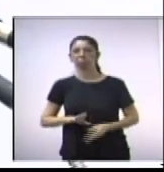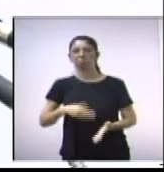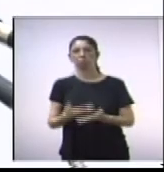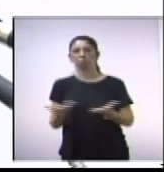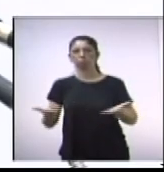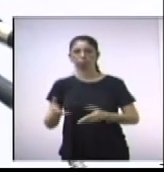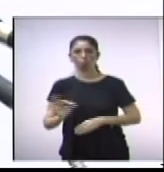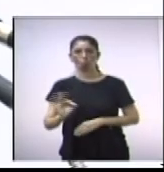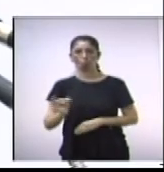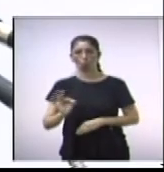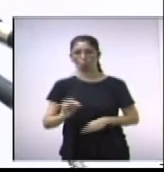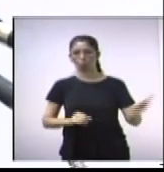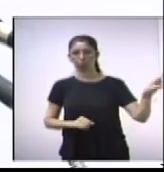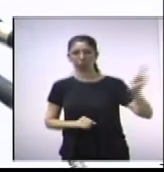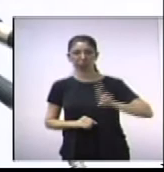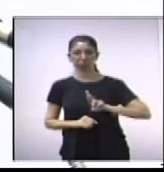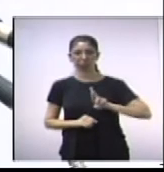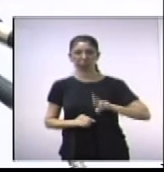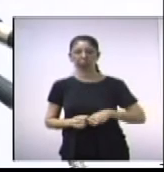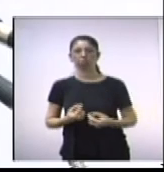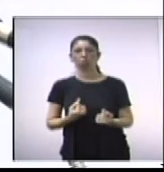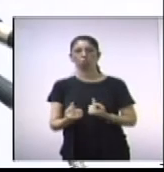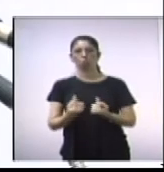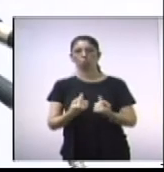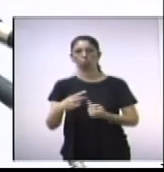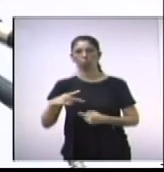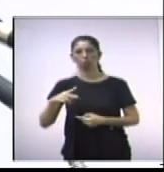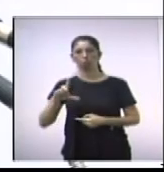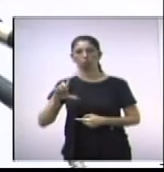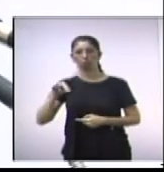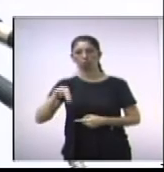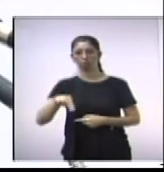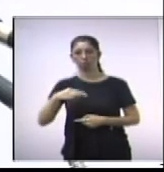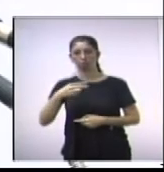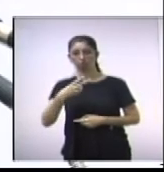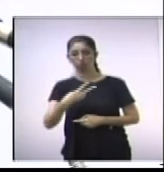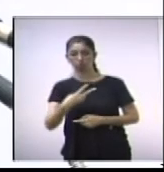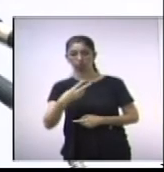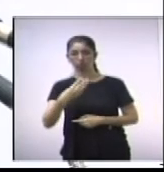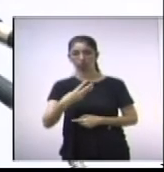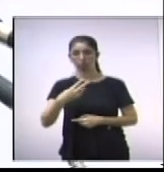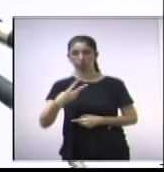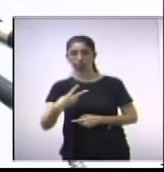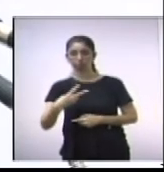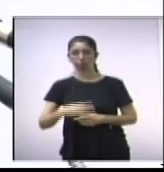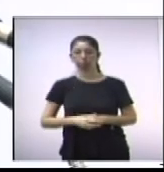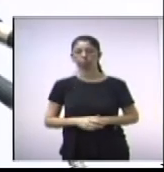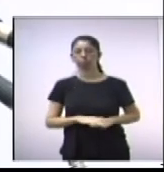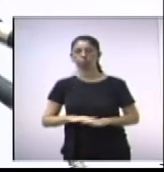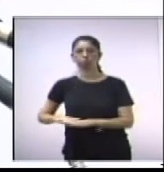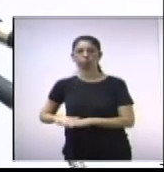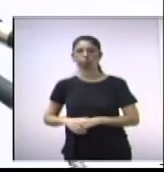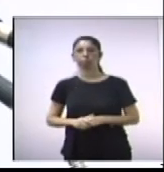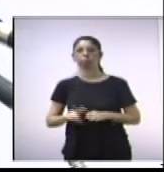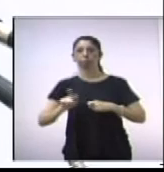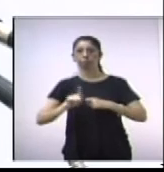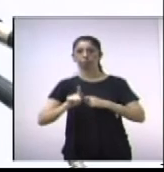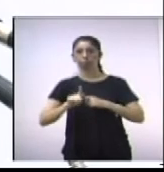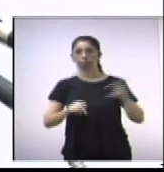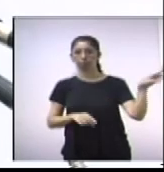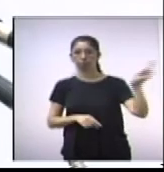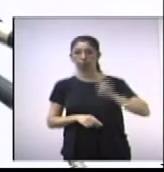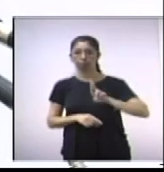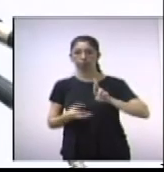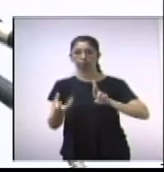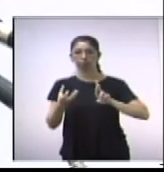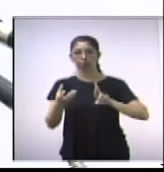estrada PLN 232. Número 181 do vereador Gustavo Atecola, requer informações